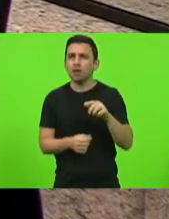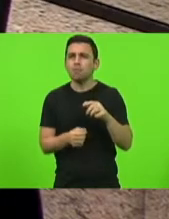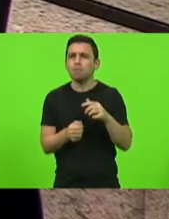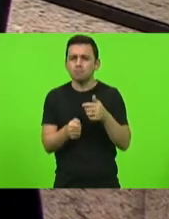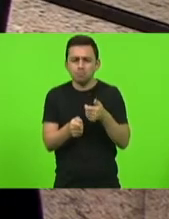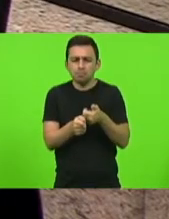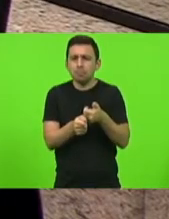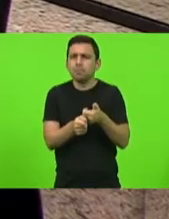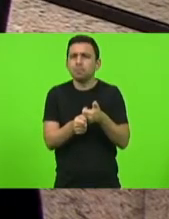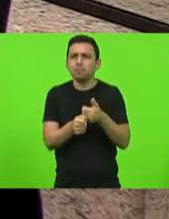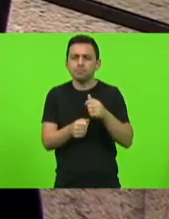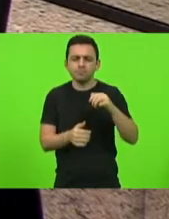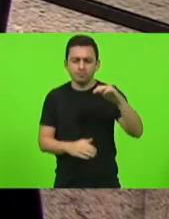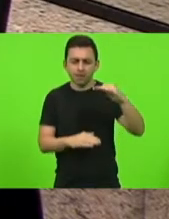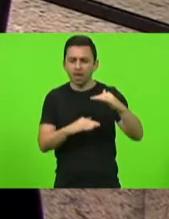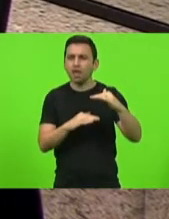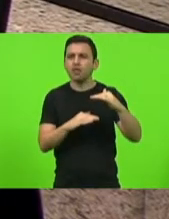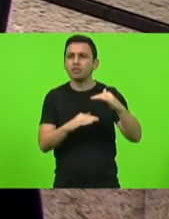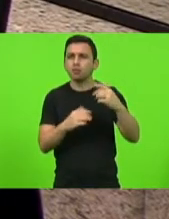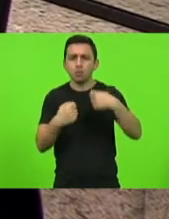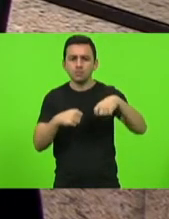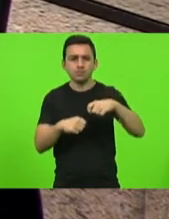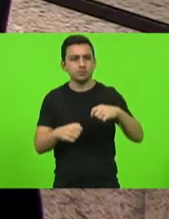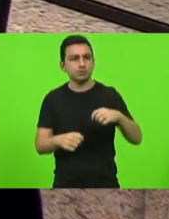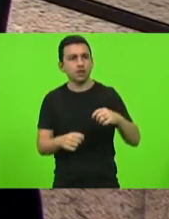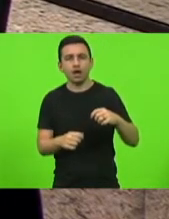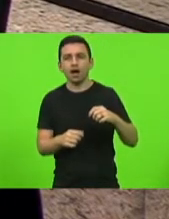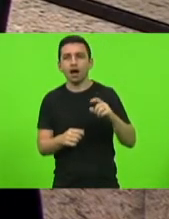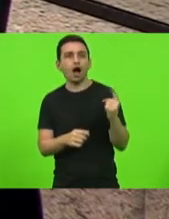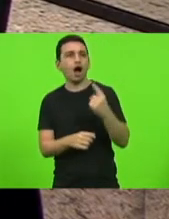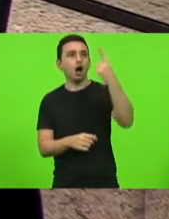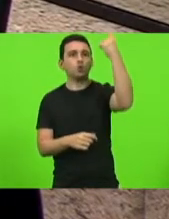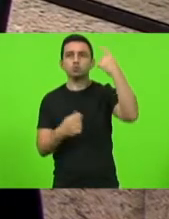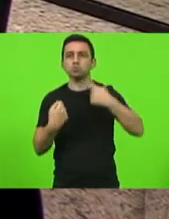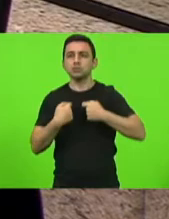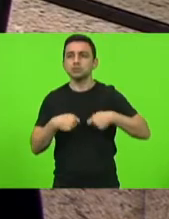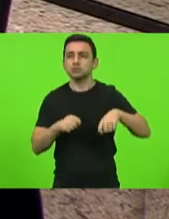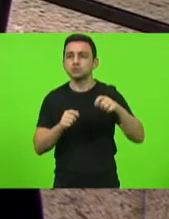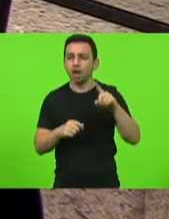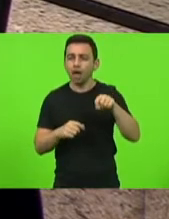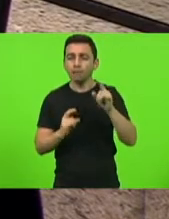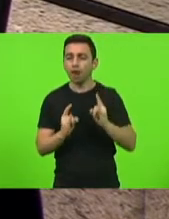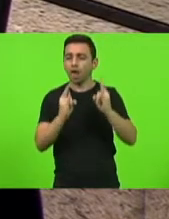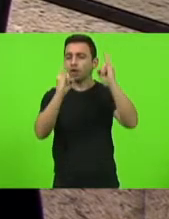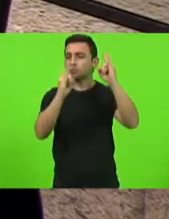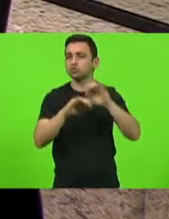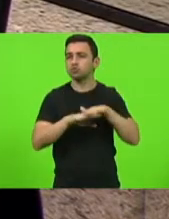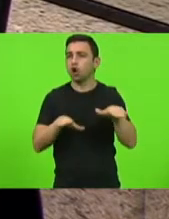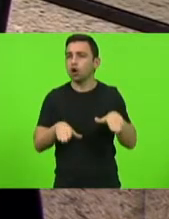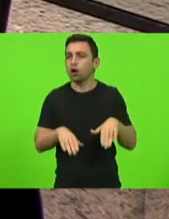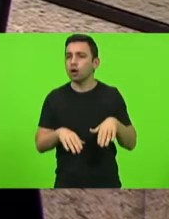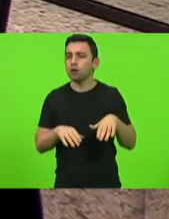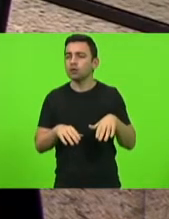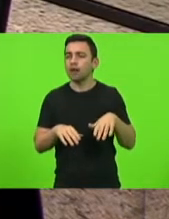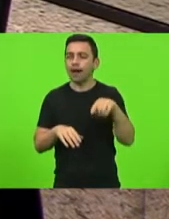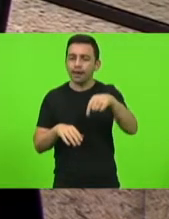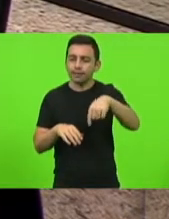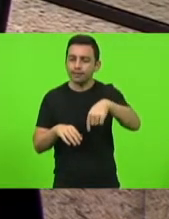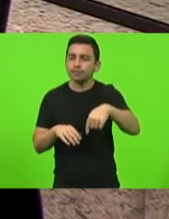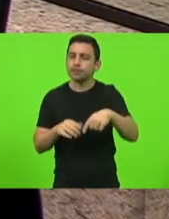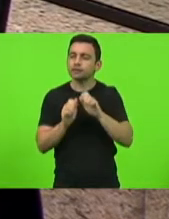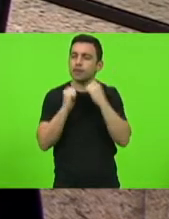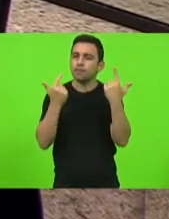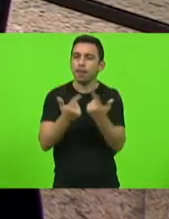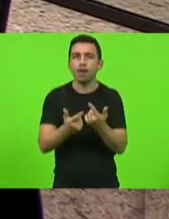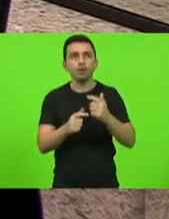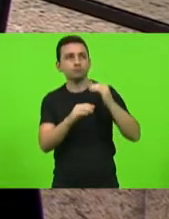precisa mais de torre. Você vai colocar aqui no alto de um prédio, você vai colocar aqui no alto do prédio da Assembleia Legislativa, você vai colocar no alto